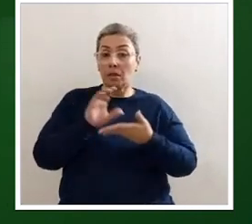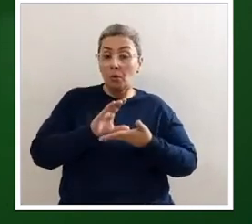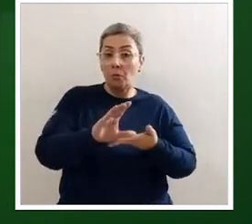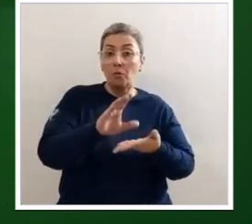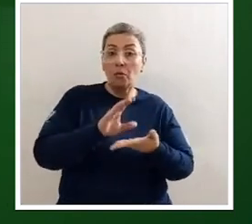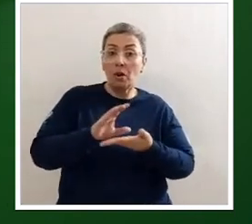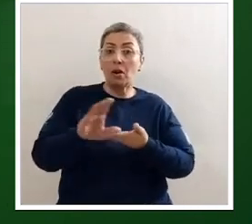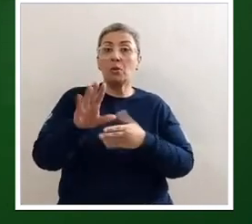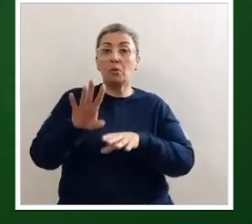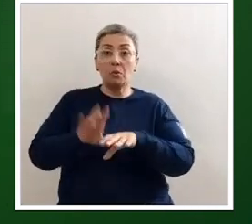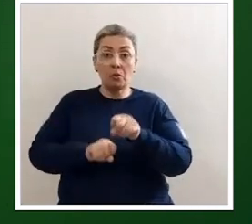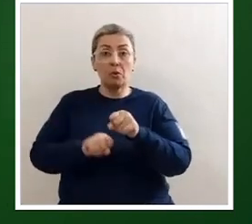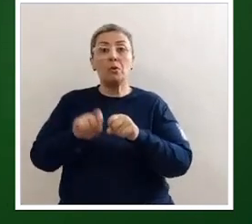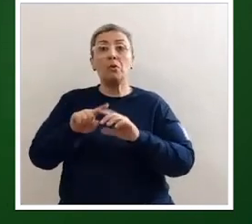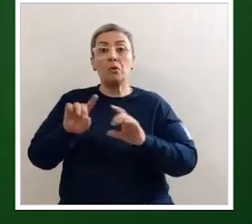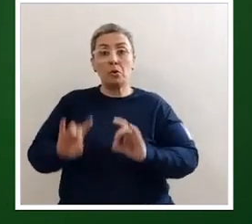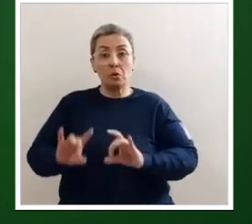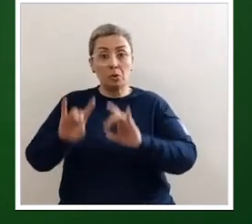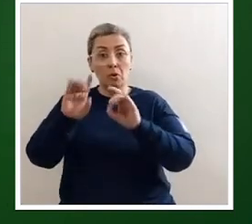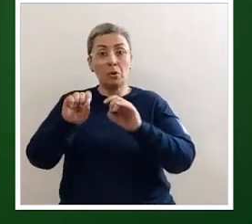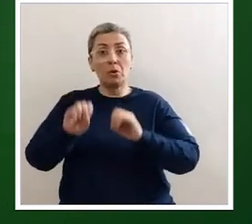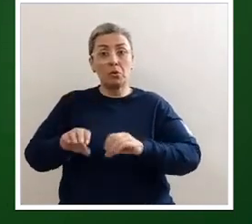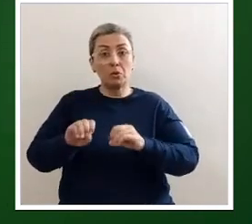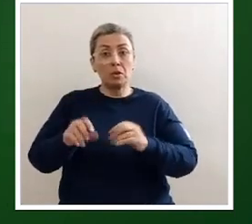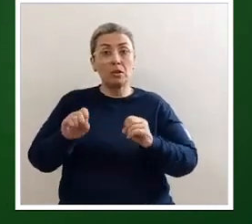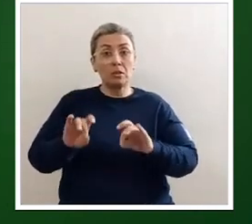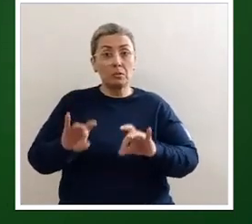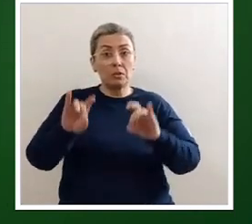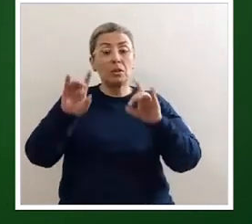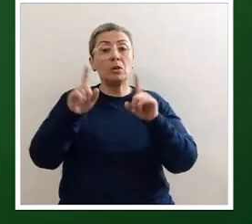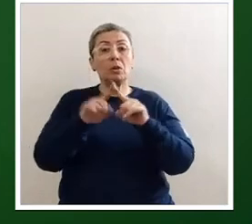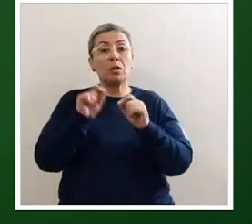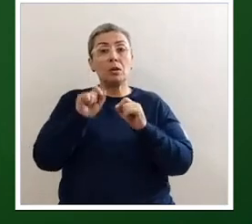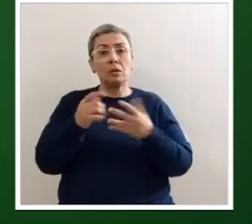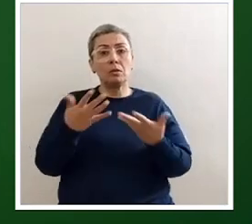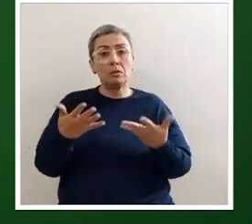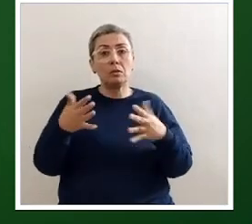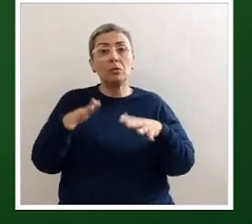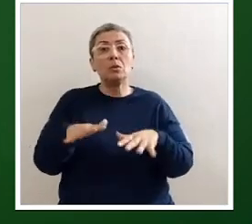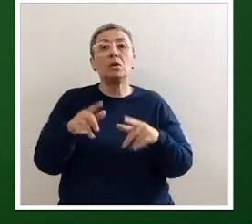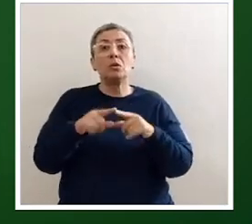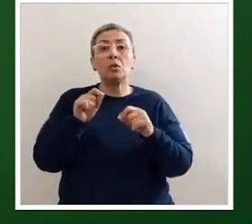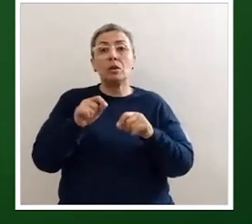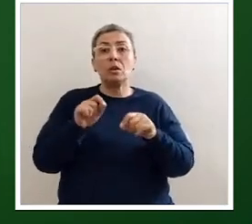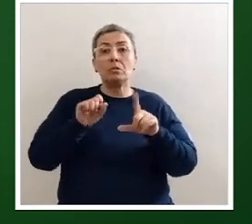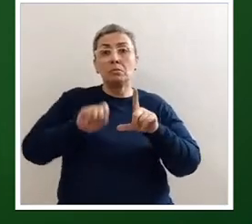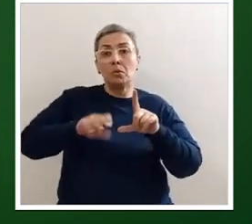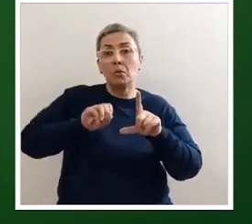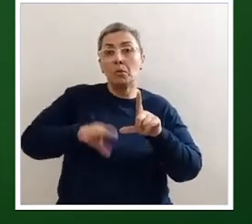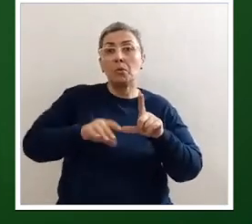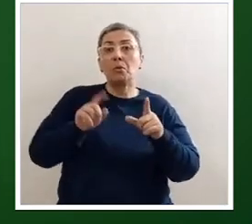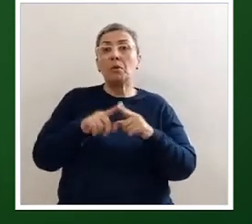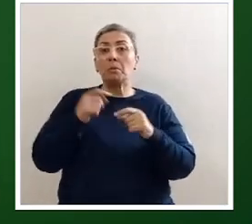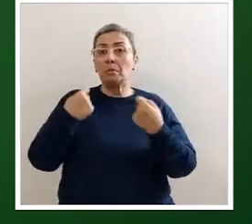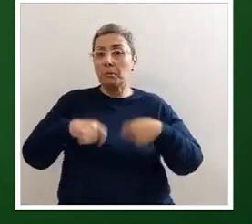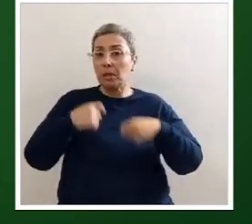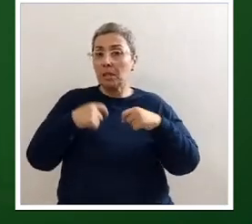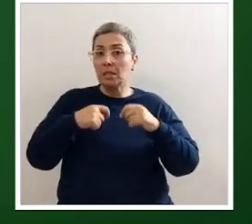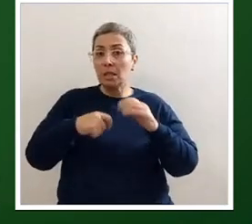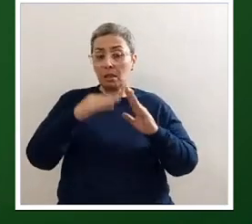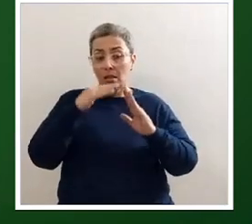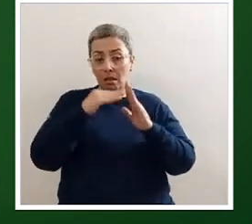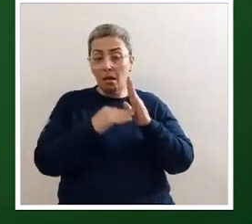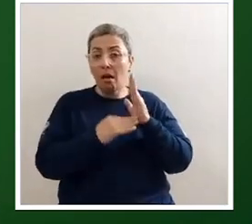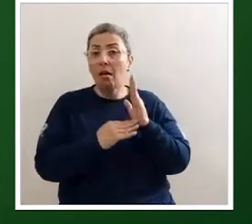mais na formação de especialista em Educação Especial nas tuas licenciaturas tem que ter na